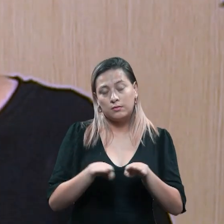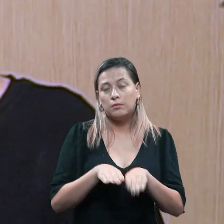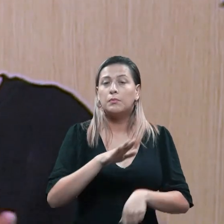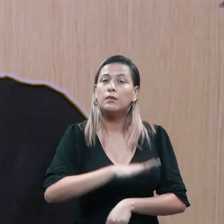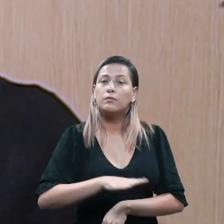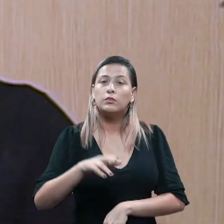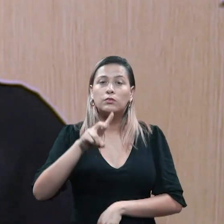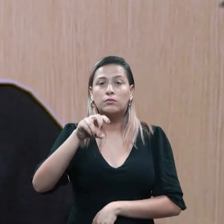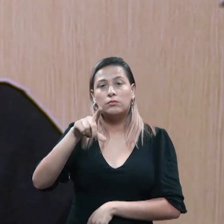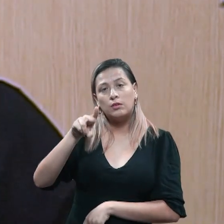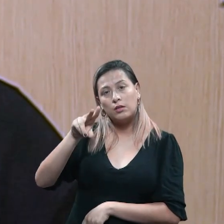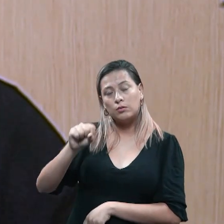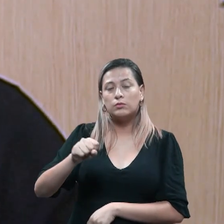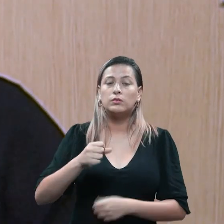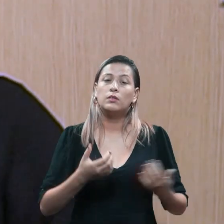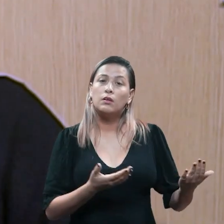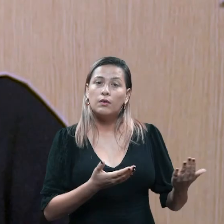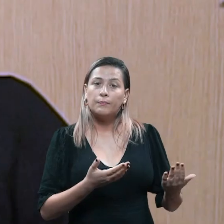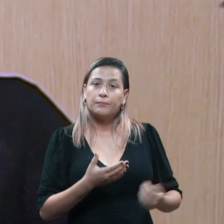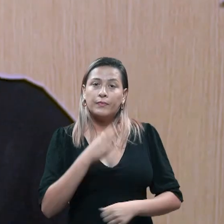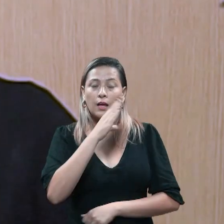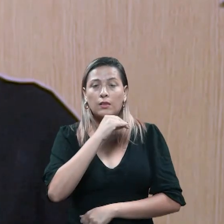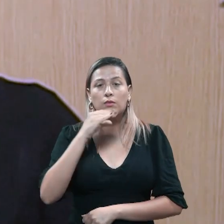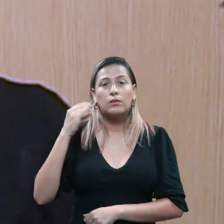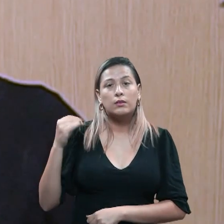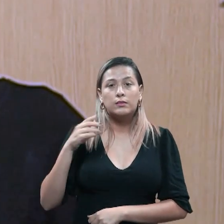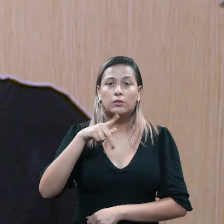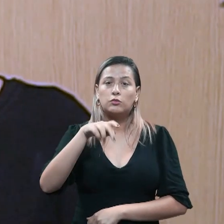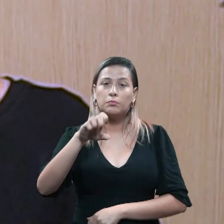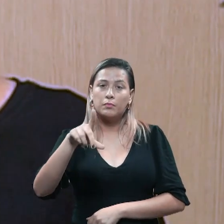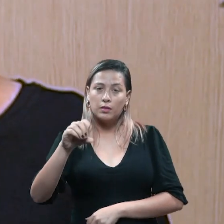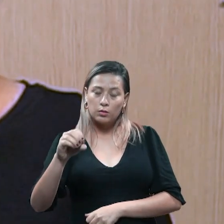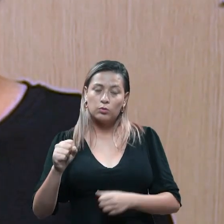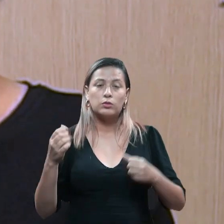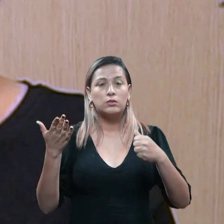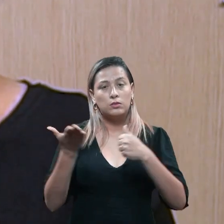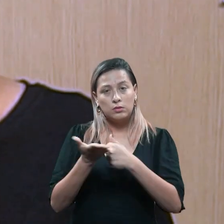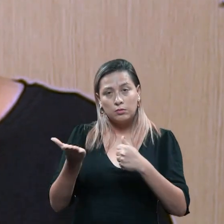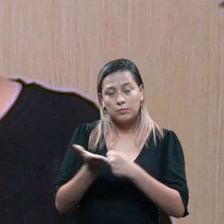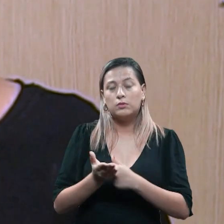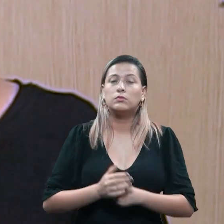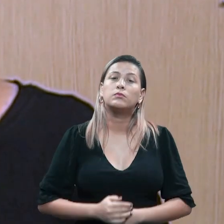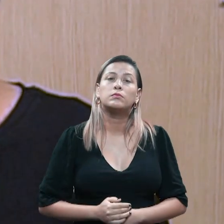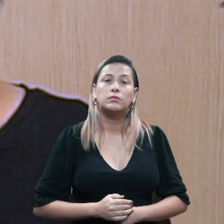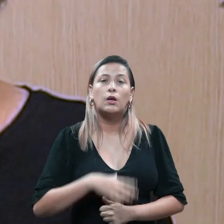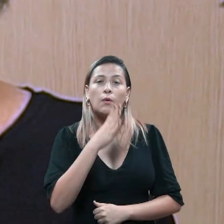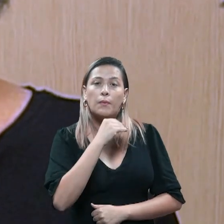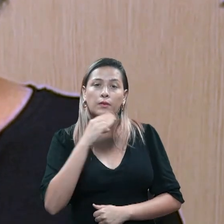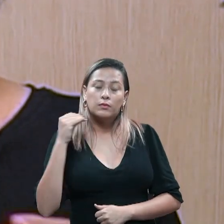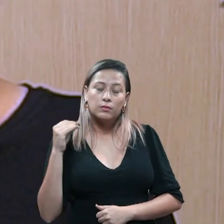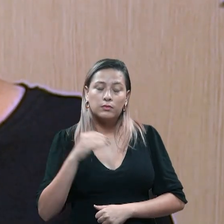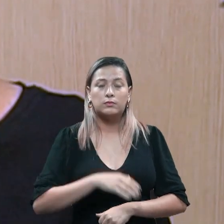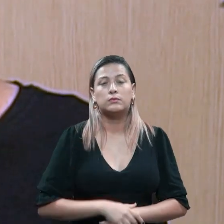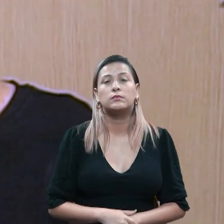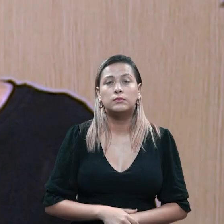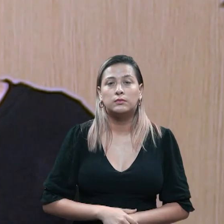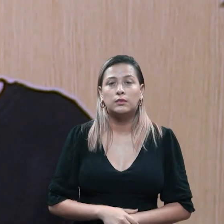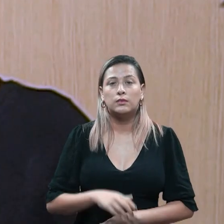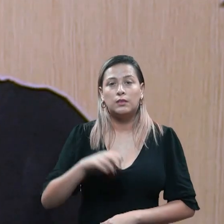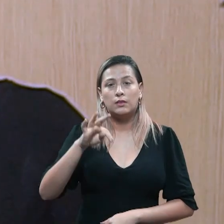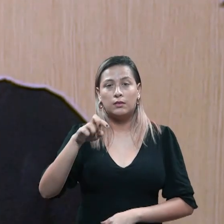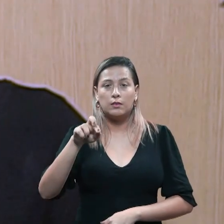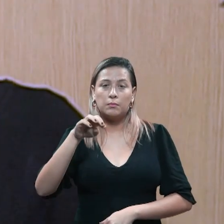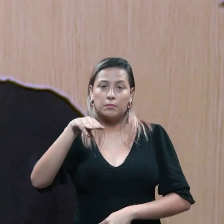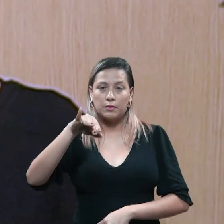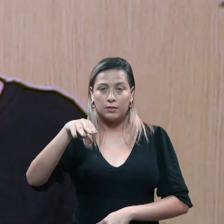velos, pré-adolescência, pelos intermediários, adolescência, pelos terminais, adulta,